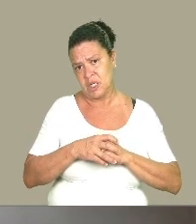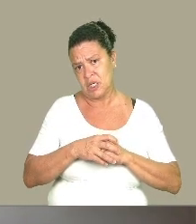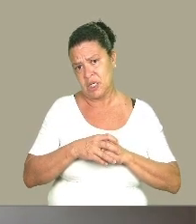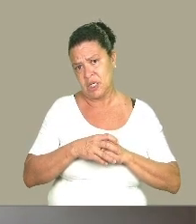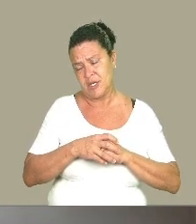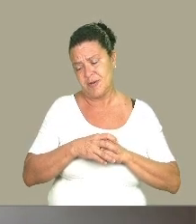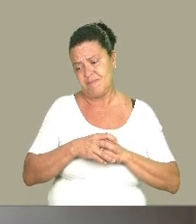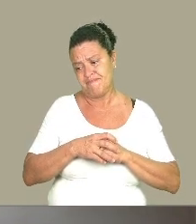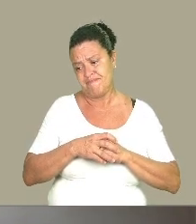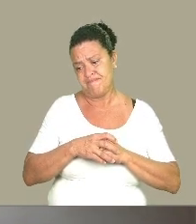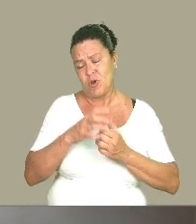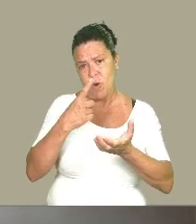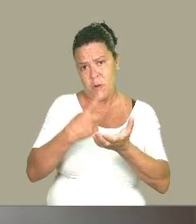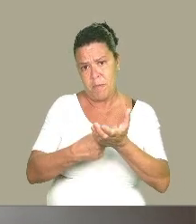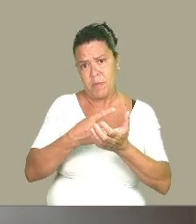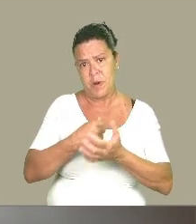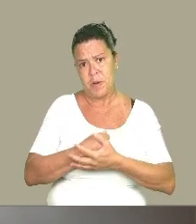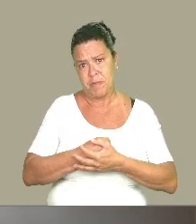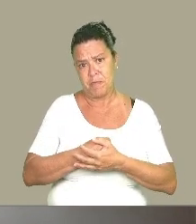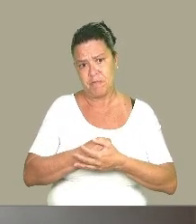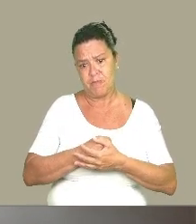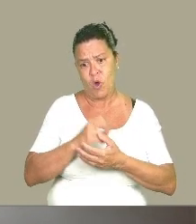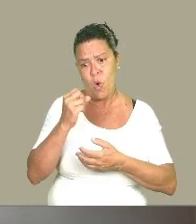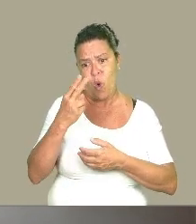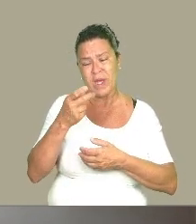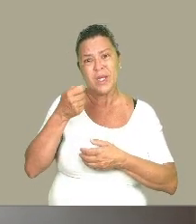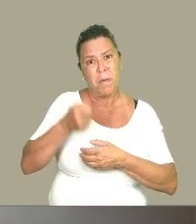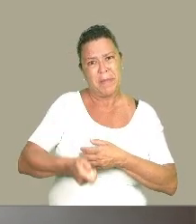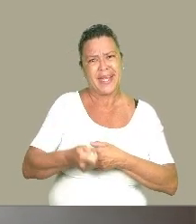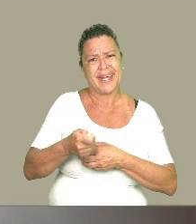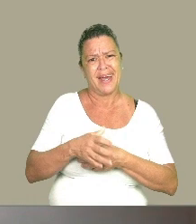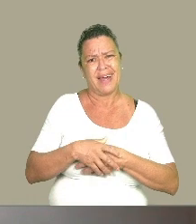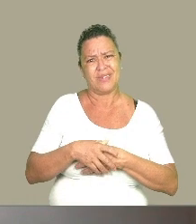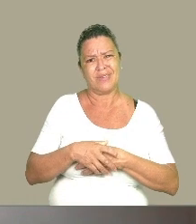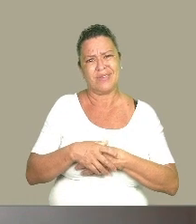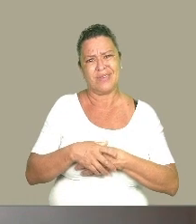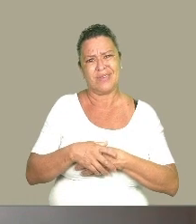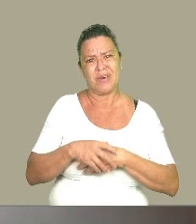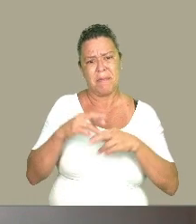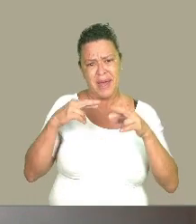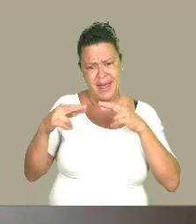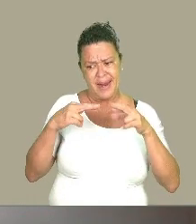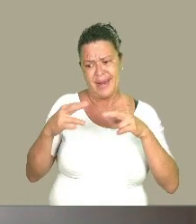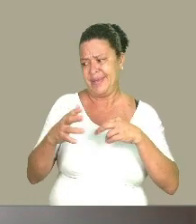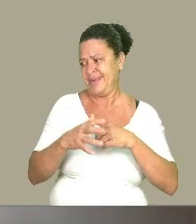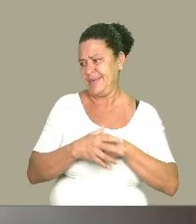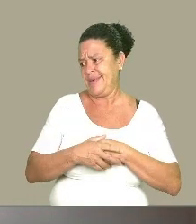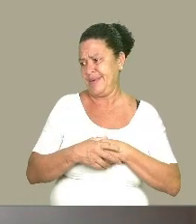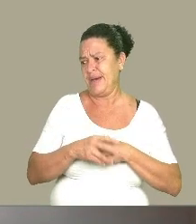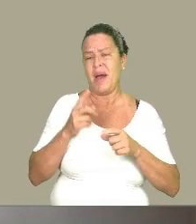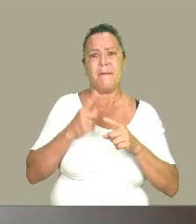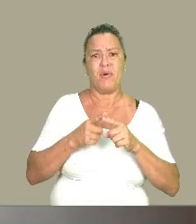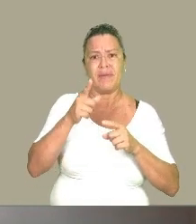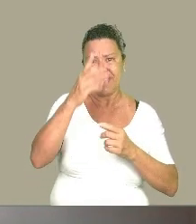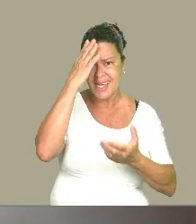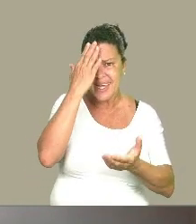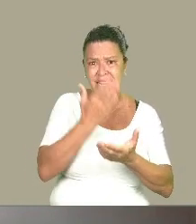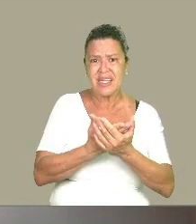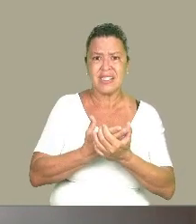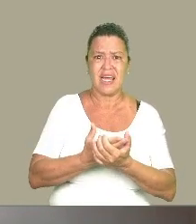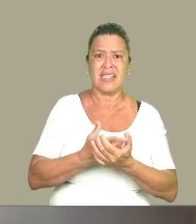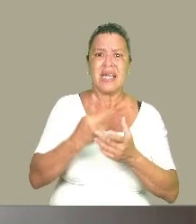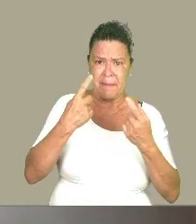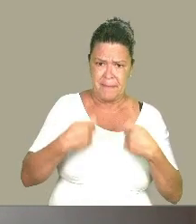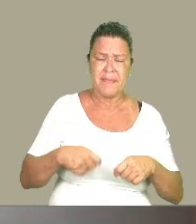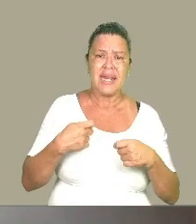gente cumprir, né? Ou a gente se obrigar a ter uma relação, porque a gente acredita que